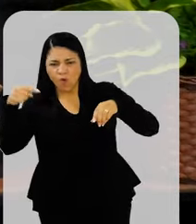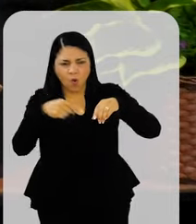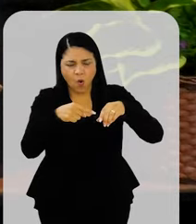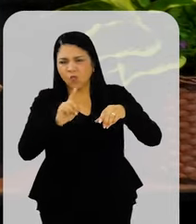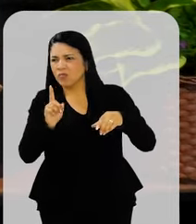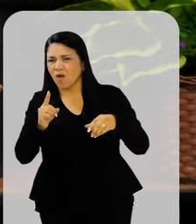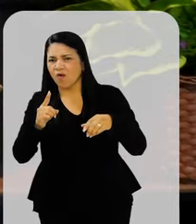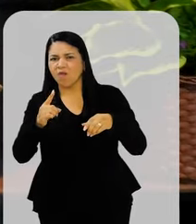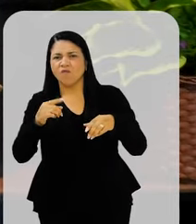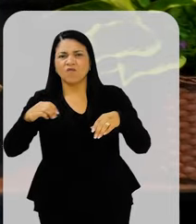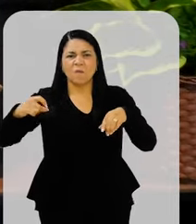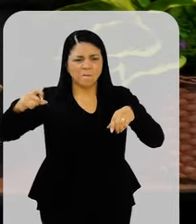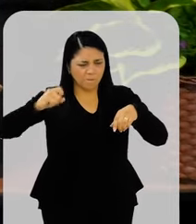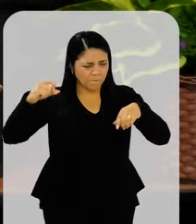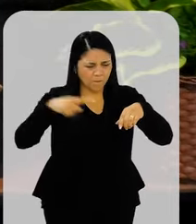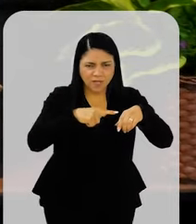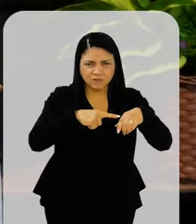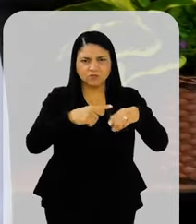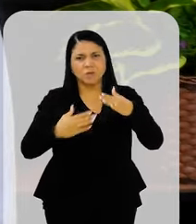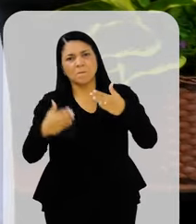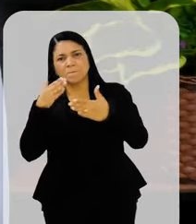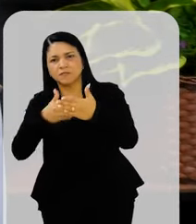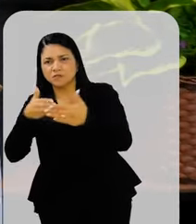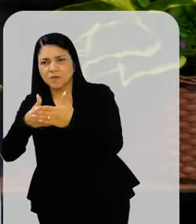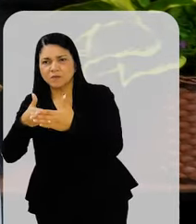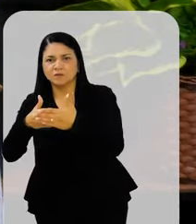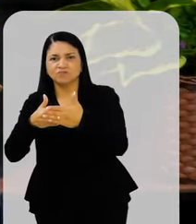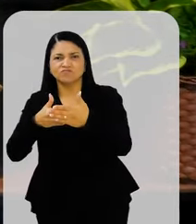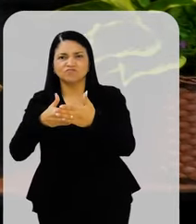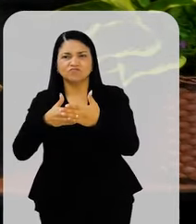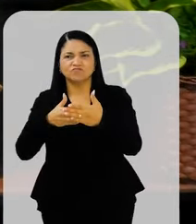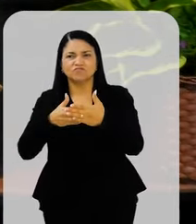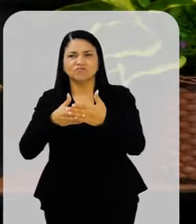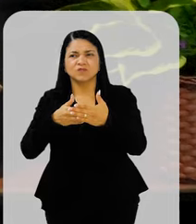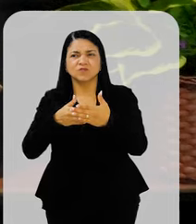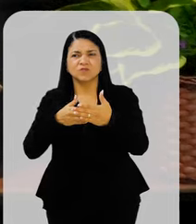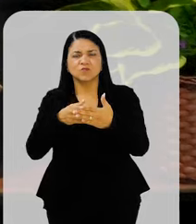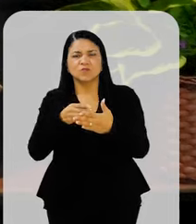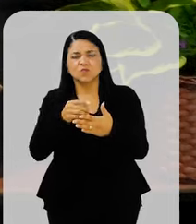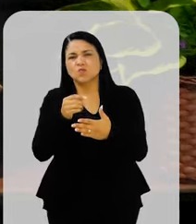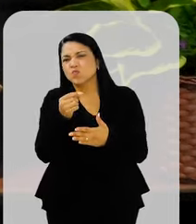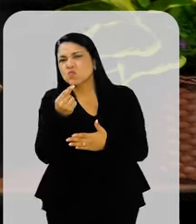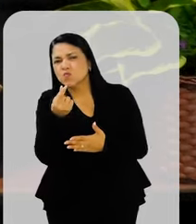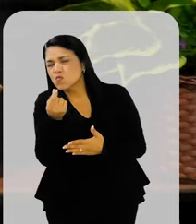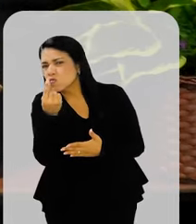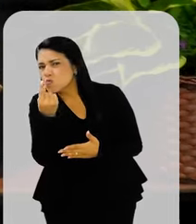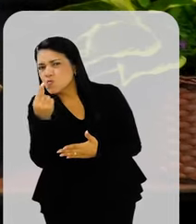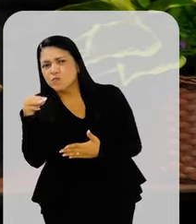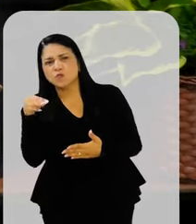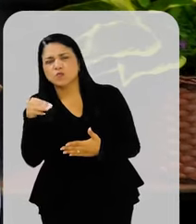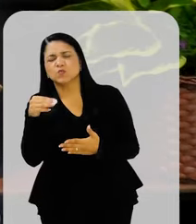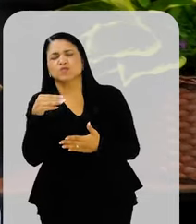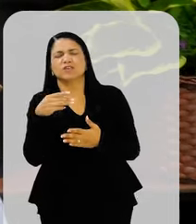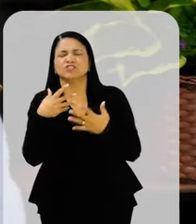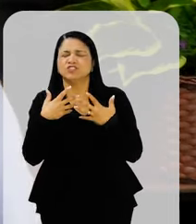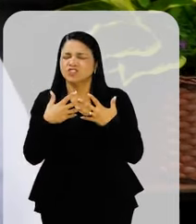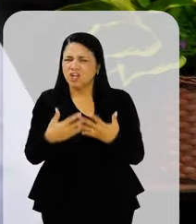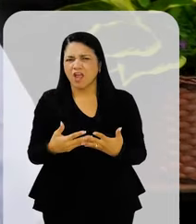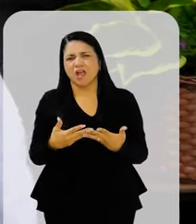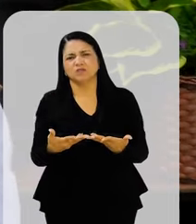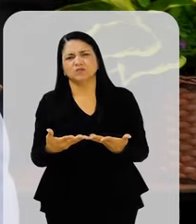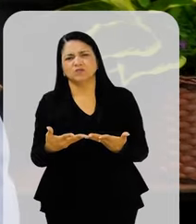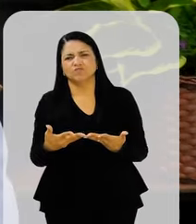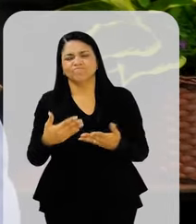gol, se não foi gol, se foi pênalti, se não foi pênalti, se foi impedimento, se não foi impedimento, aquele negócio, ah, não, um milímetro, um ombro está ali. Eu acho isso tão